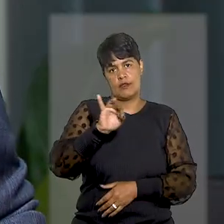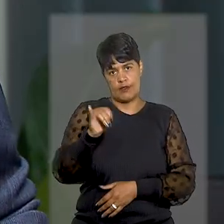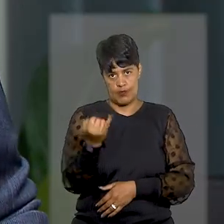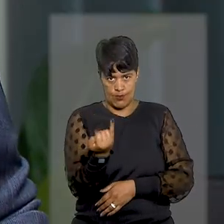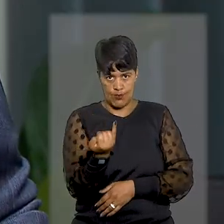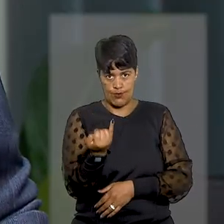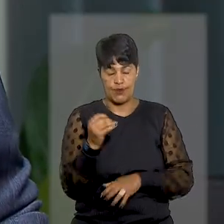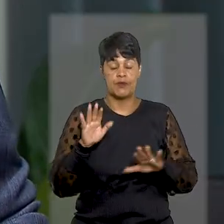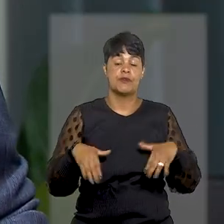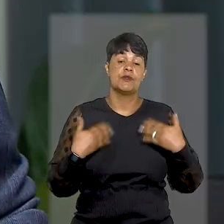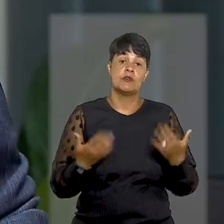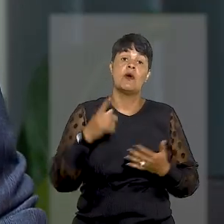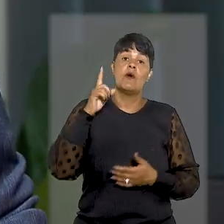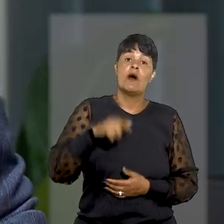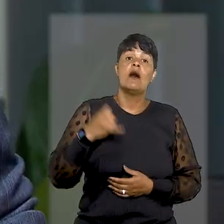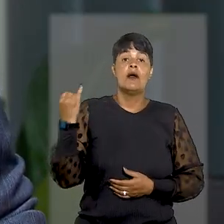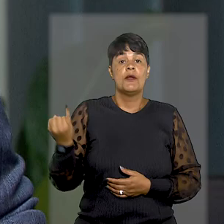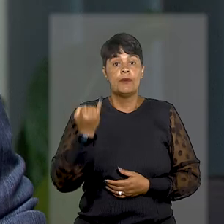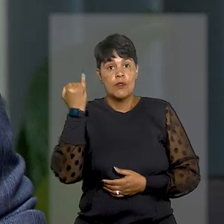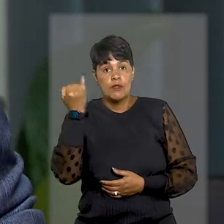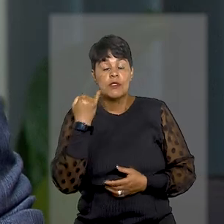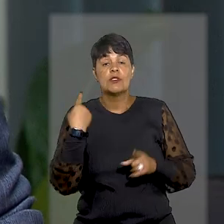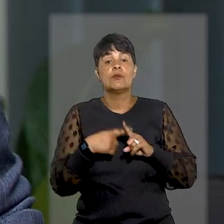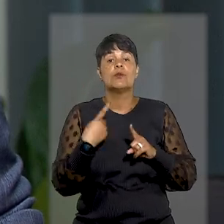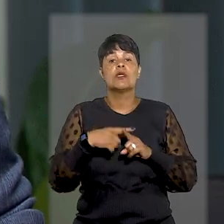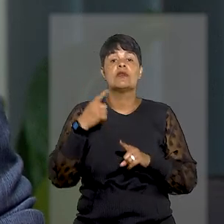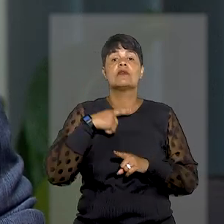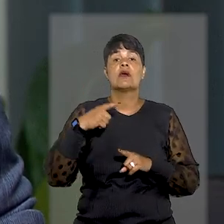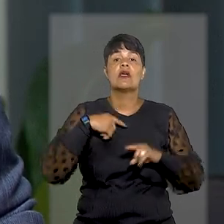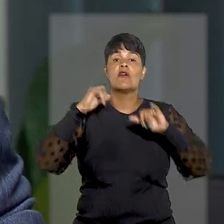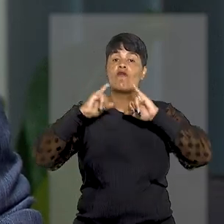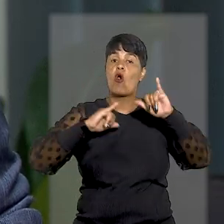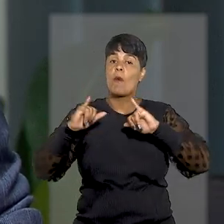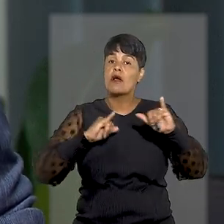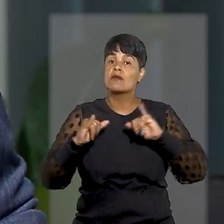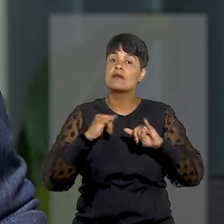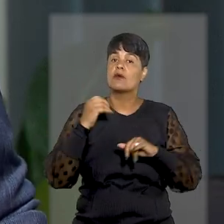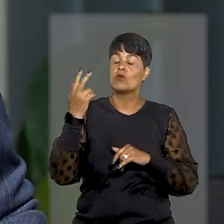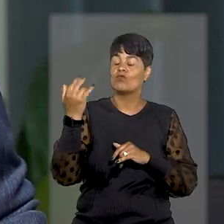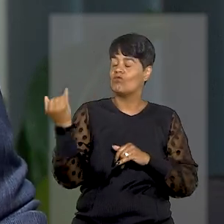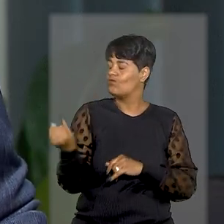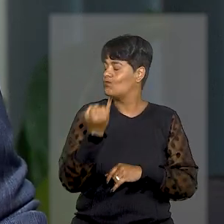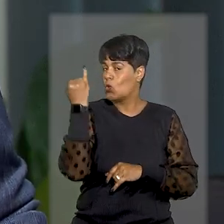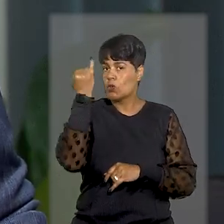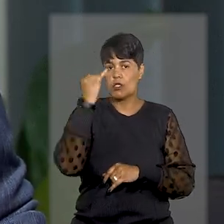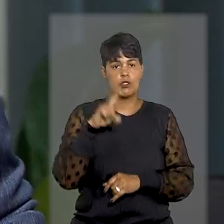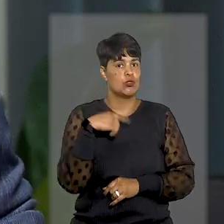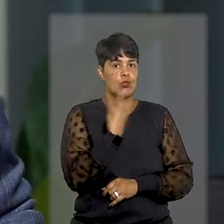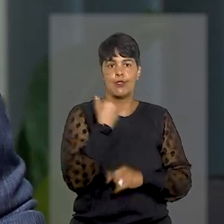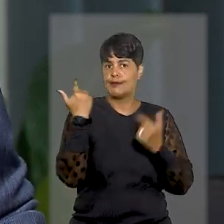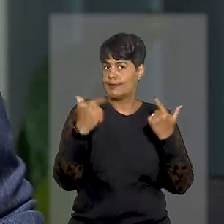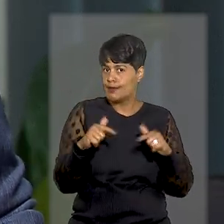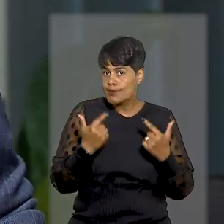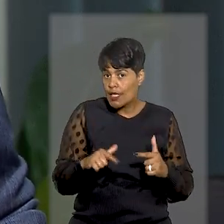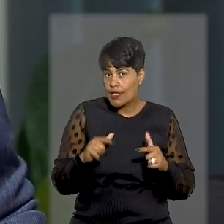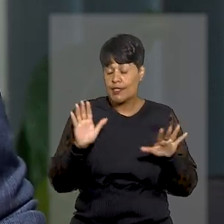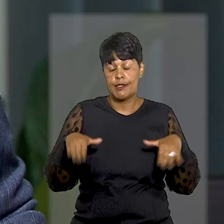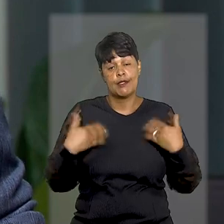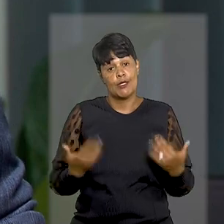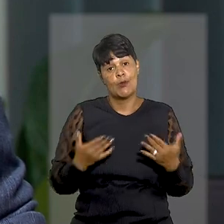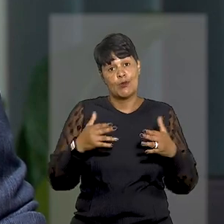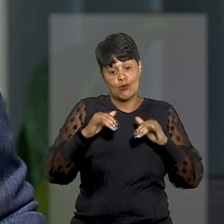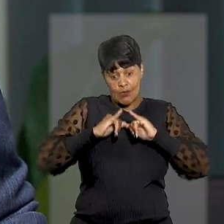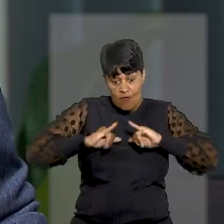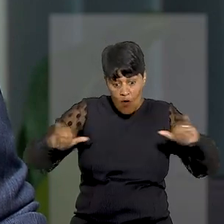porque nós passamos a obter informações muito relevantes que nós não tínhamos acesso ainda então a partir